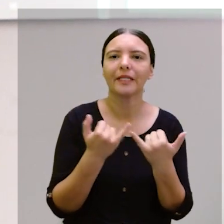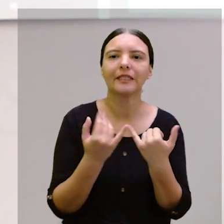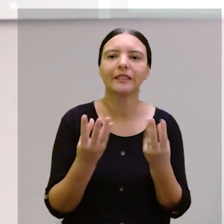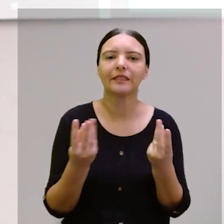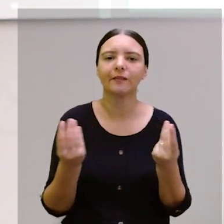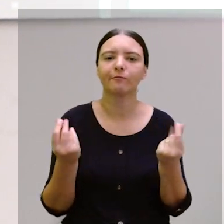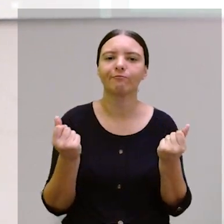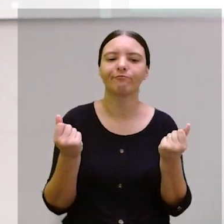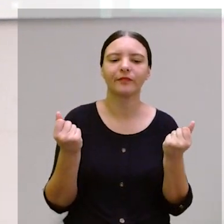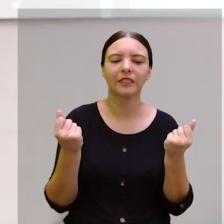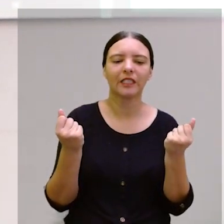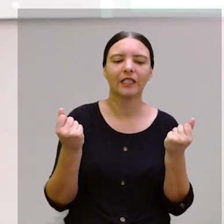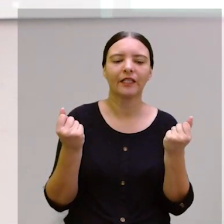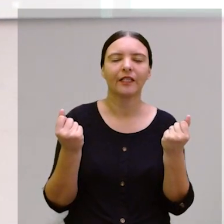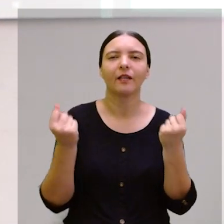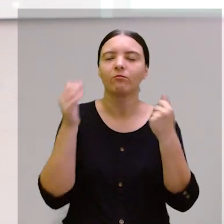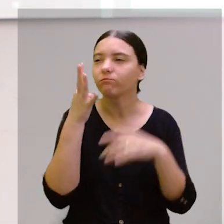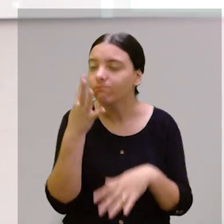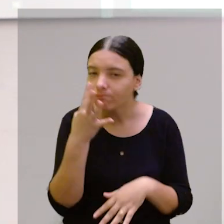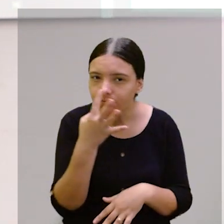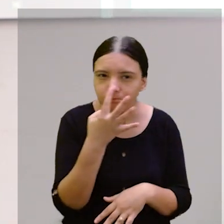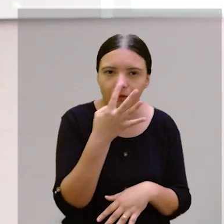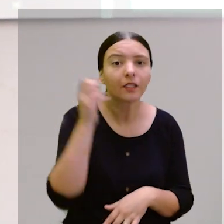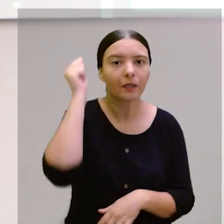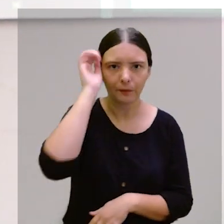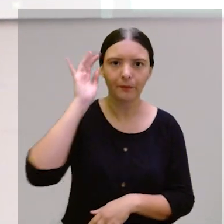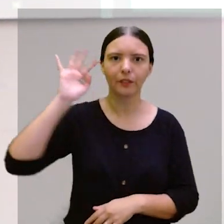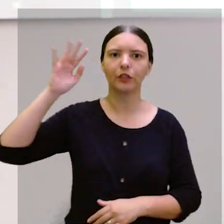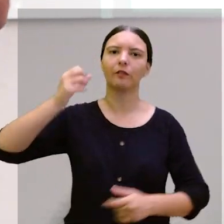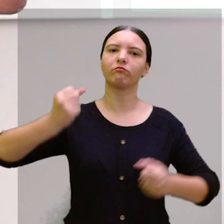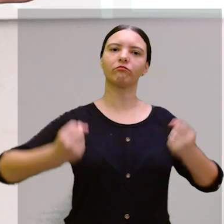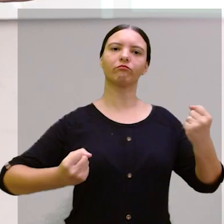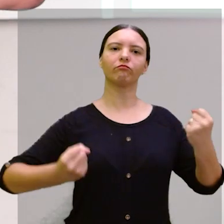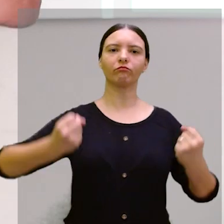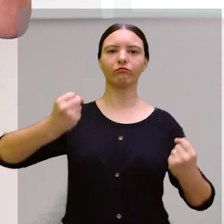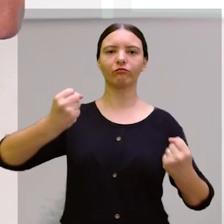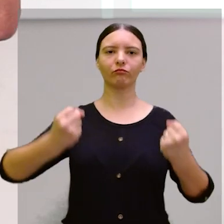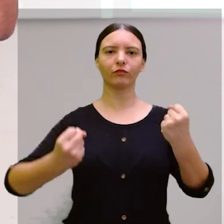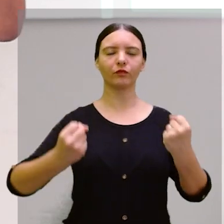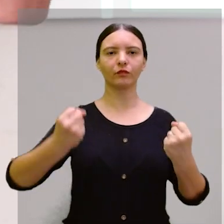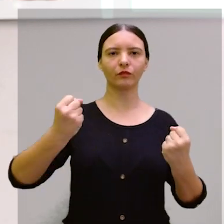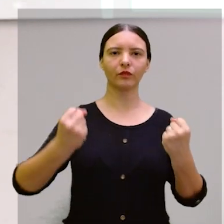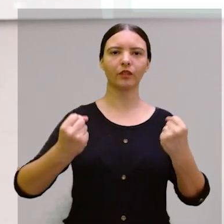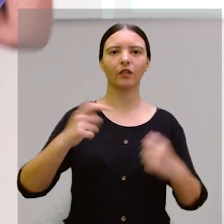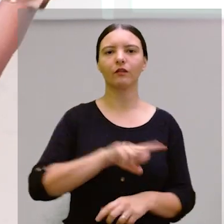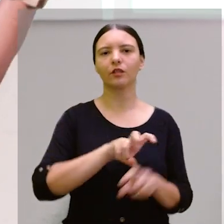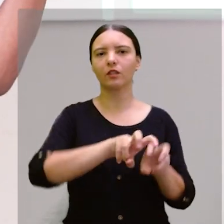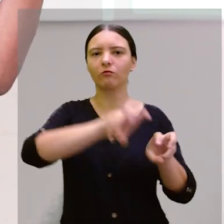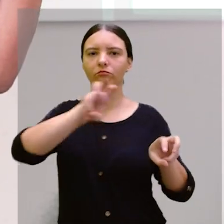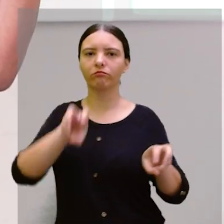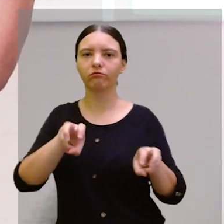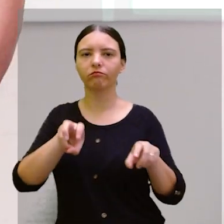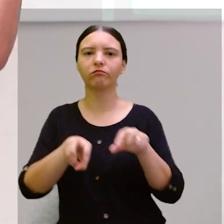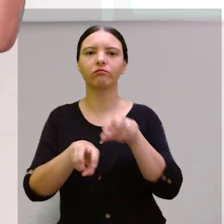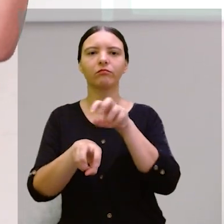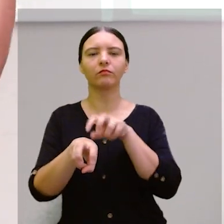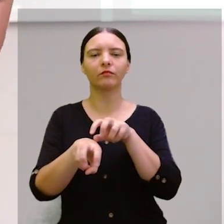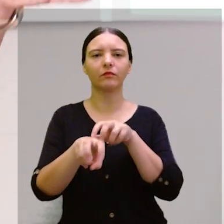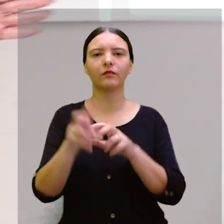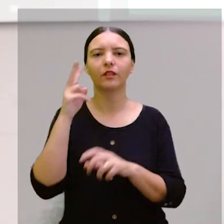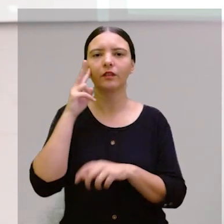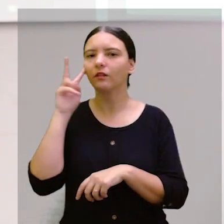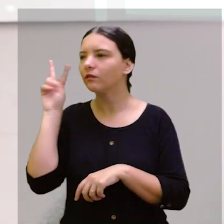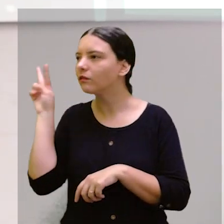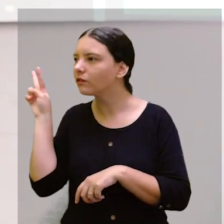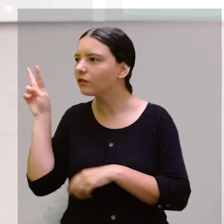a expressão contemplação imagina você num carro, alguém dirigindo, você sentado no banco de trás, olhando pela